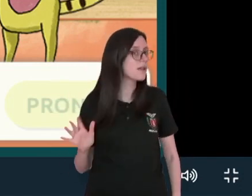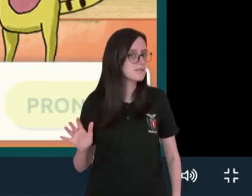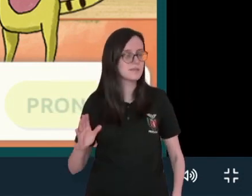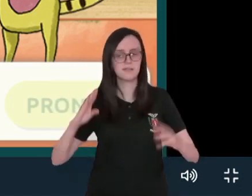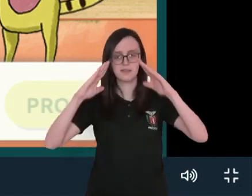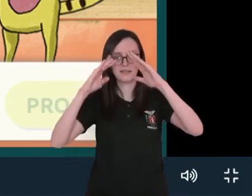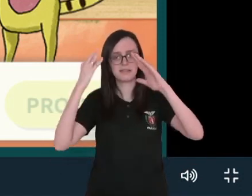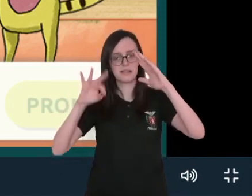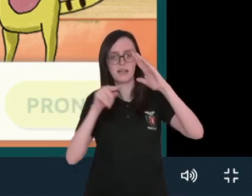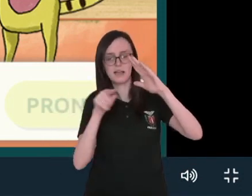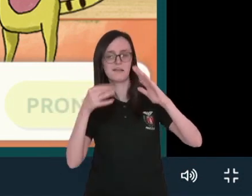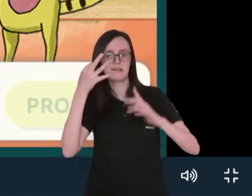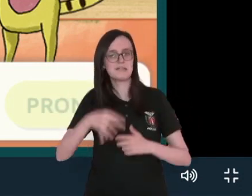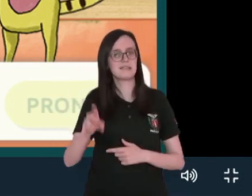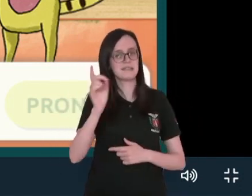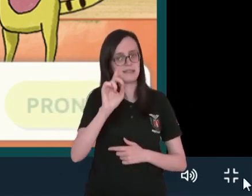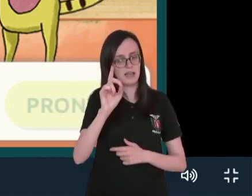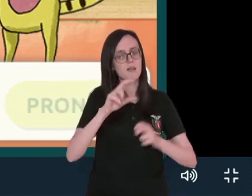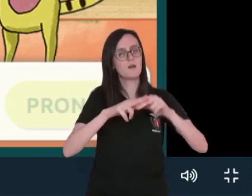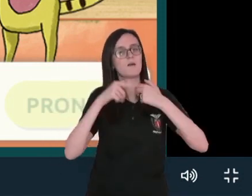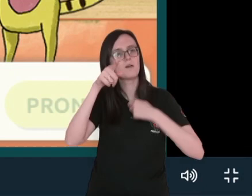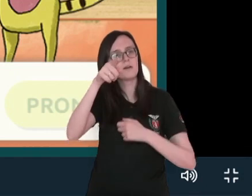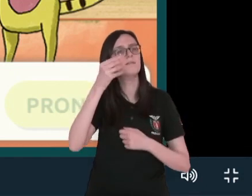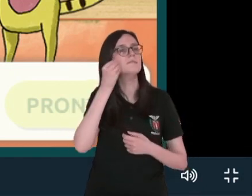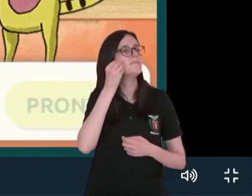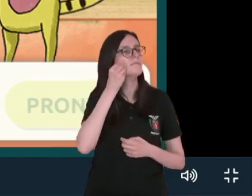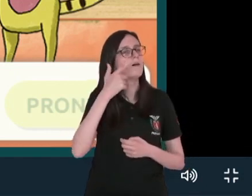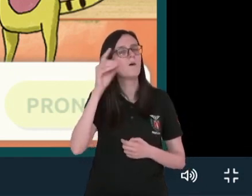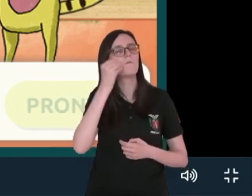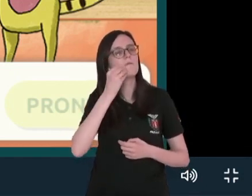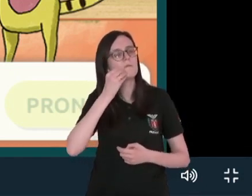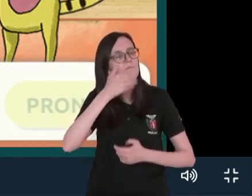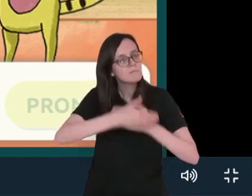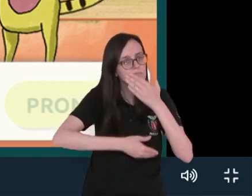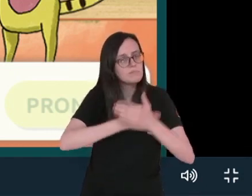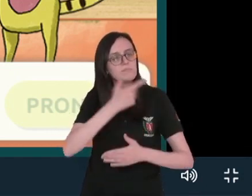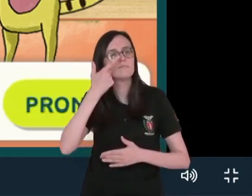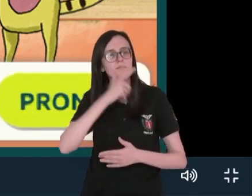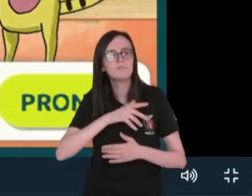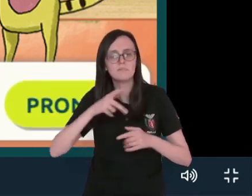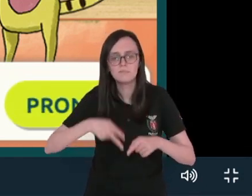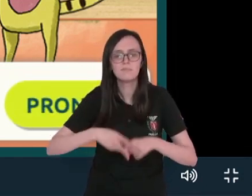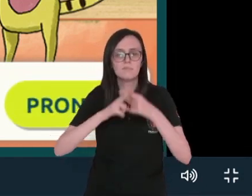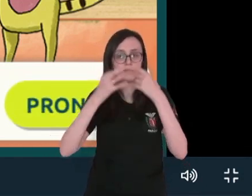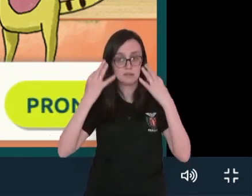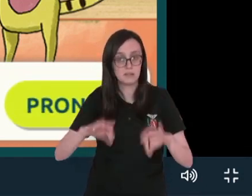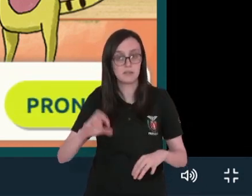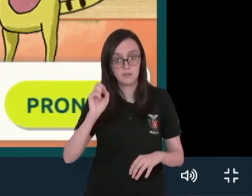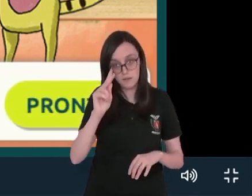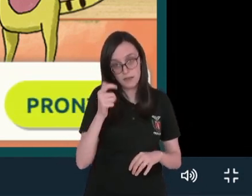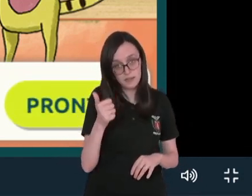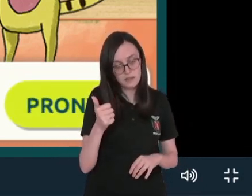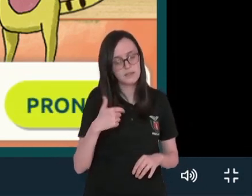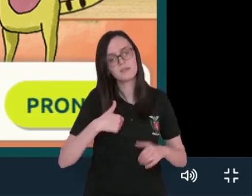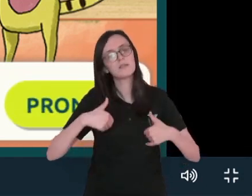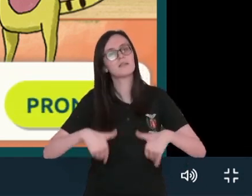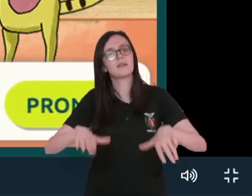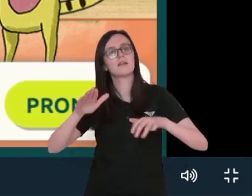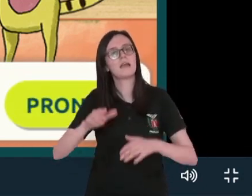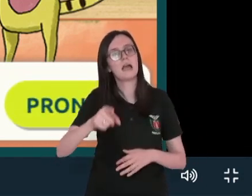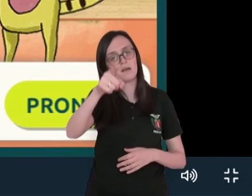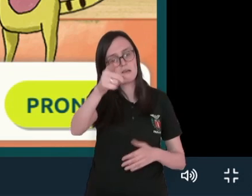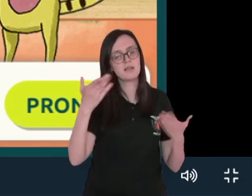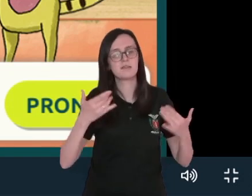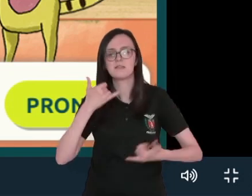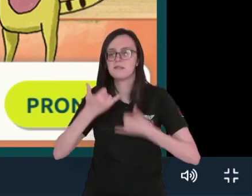tá vendo? Então já não dá certo. Então ele te dá uma outra chance aí para você continuar fazendo, tá bom? Beleza? Então vou deixar você aí